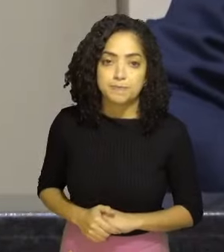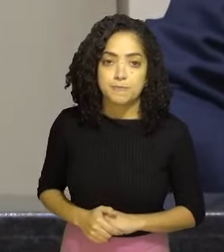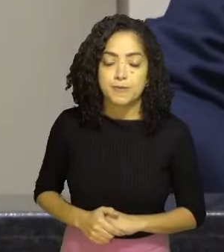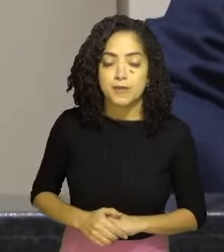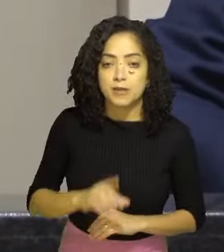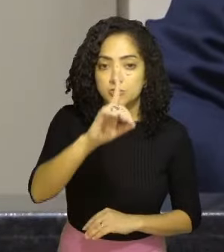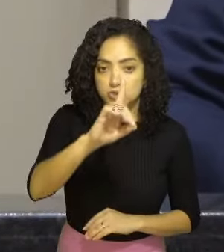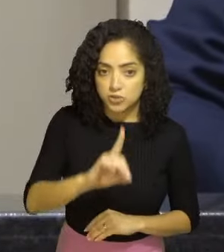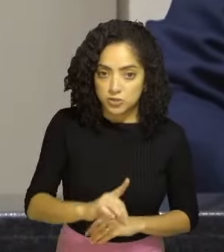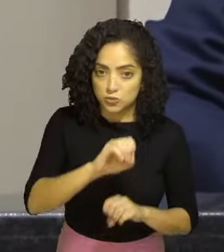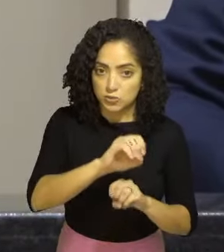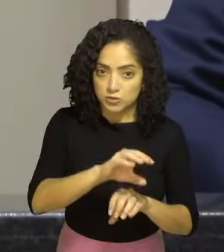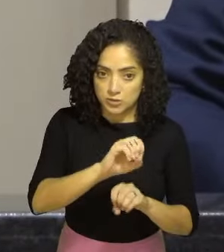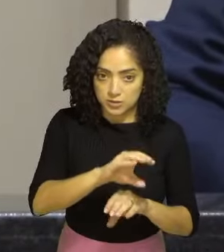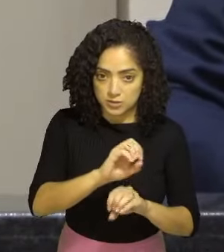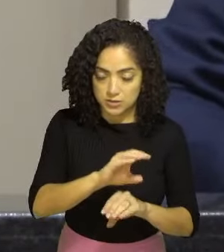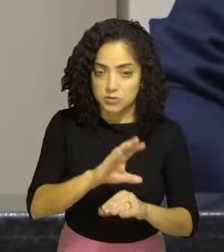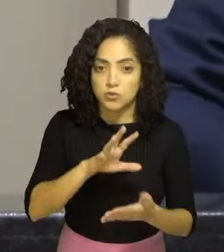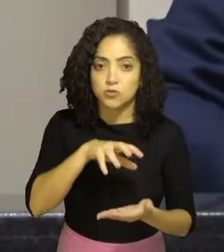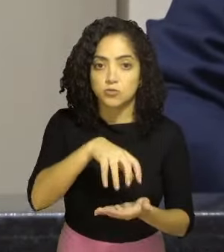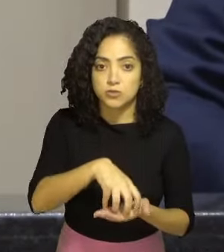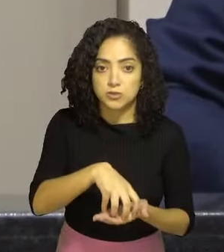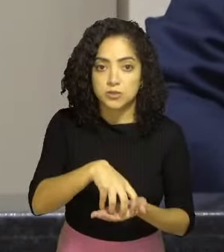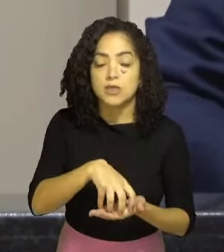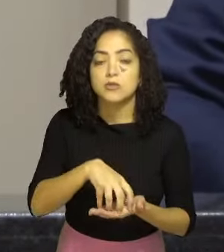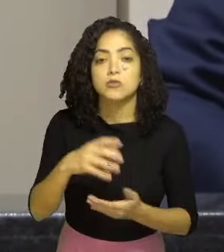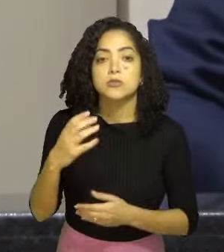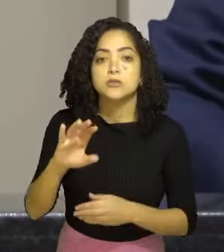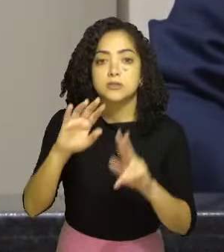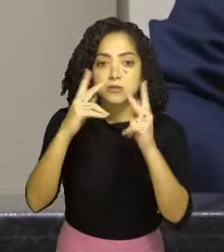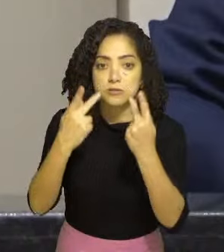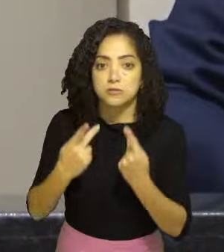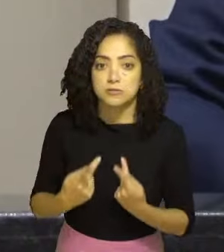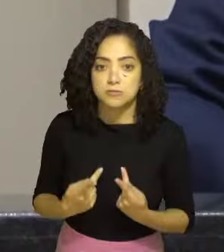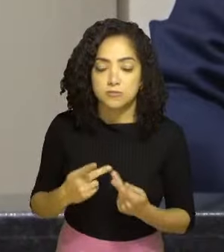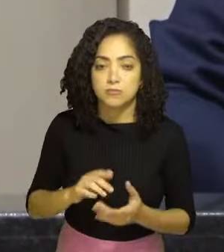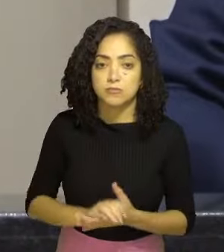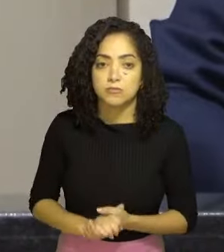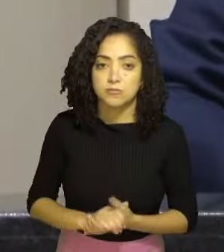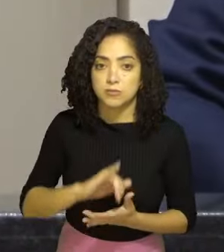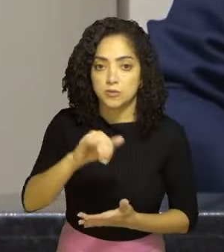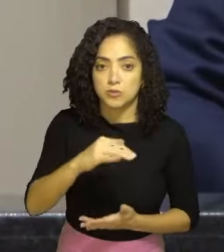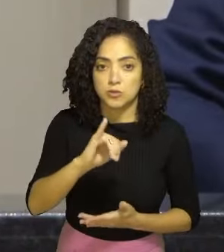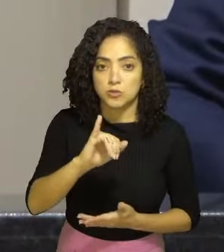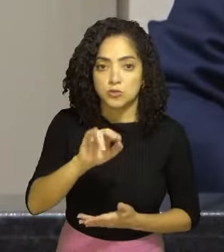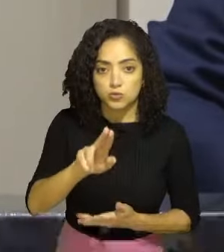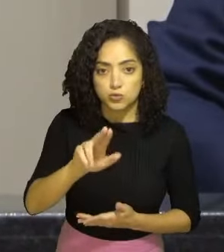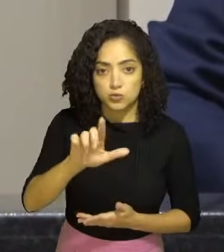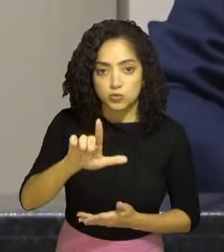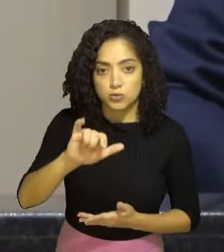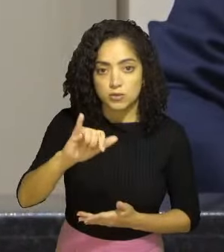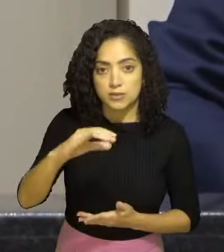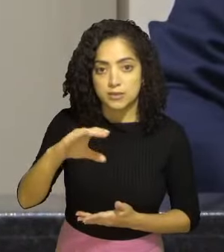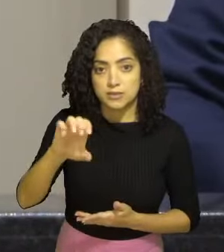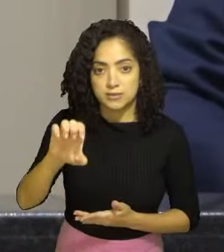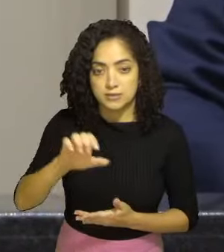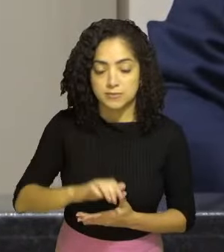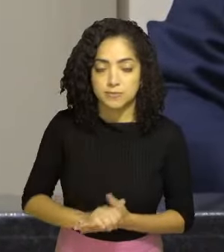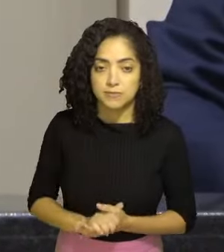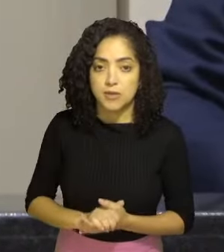Diretora de Ensino do Centro de Ciências Humanas e Educação, FAED UDESC, Julice Dias. Presidente